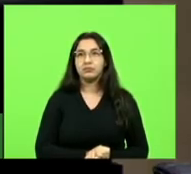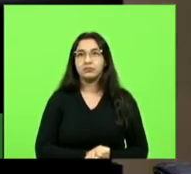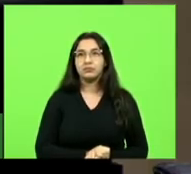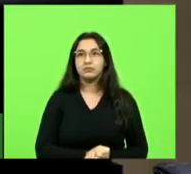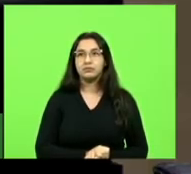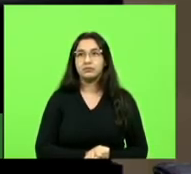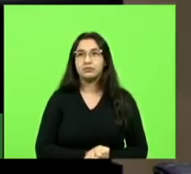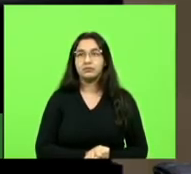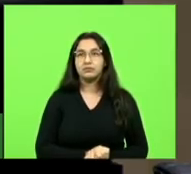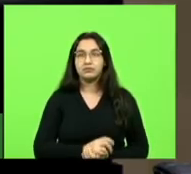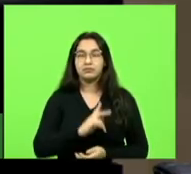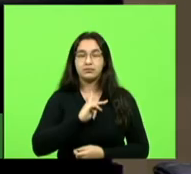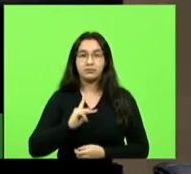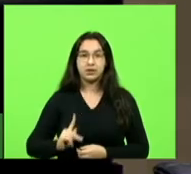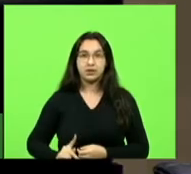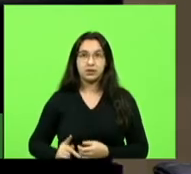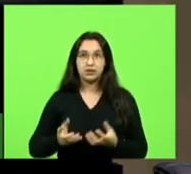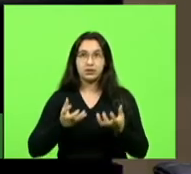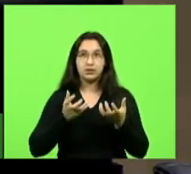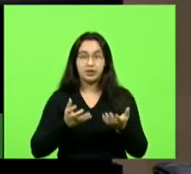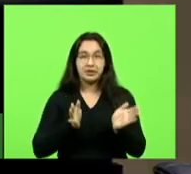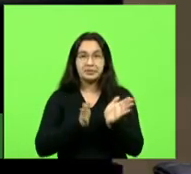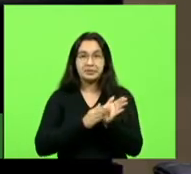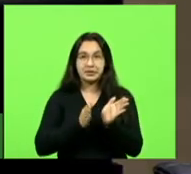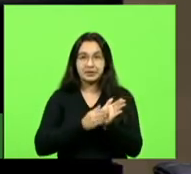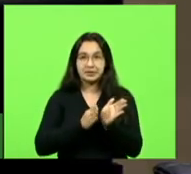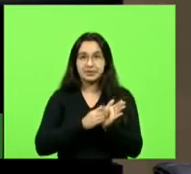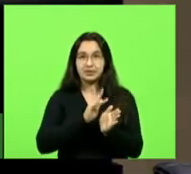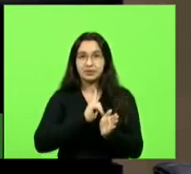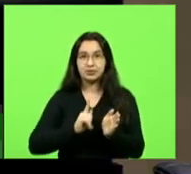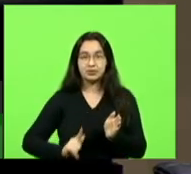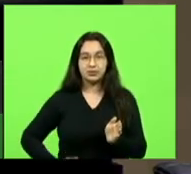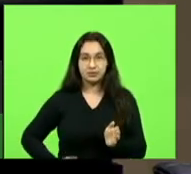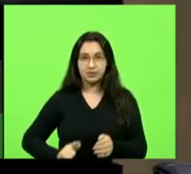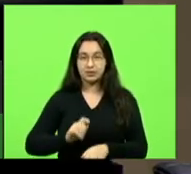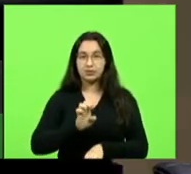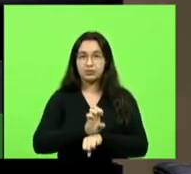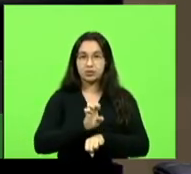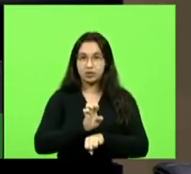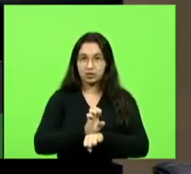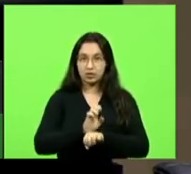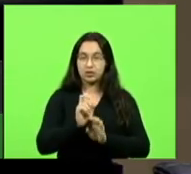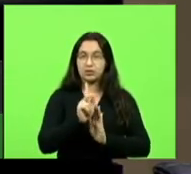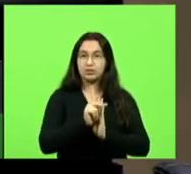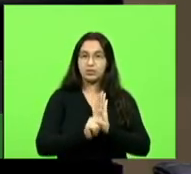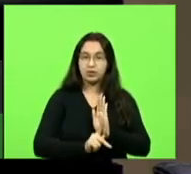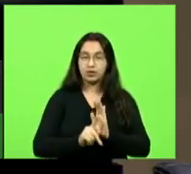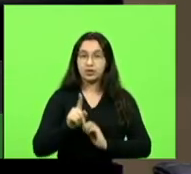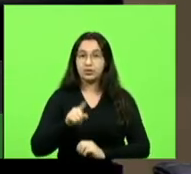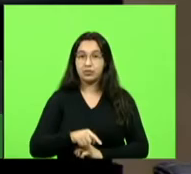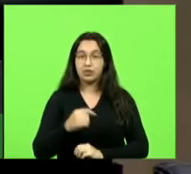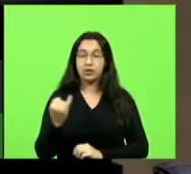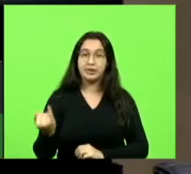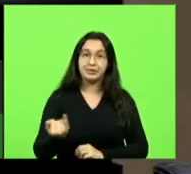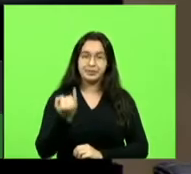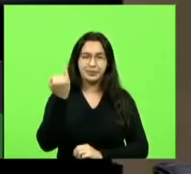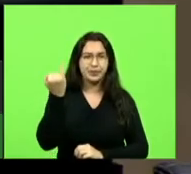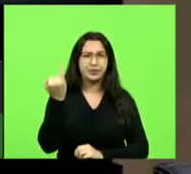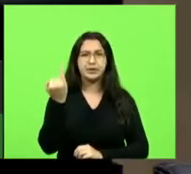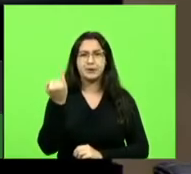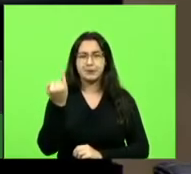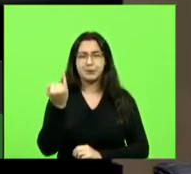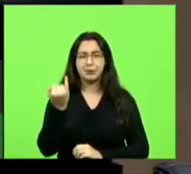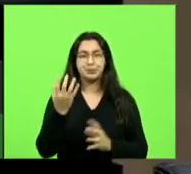senhor presidente, eu quero parabenizar o governo do Estado por esse projeto. É um projeto importantíssimo.